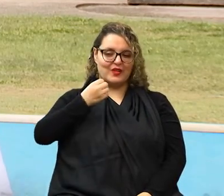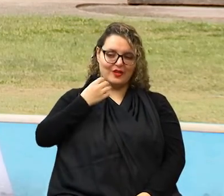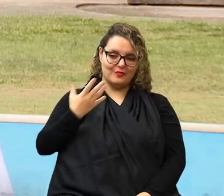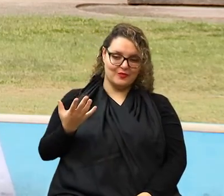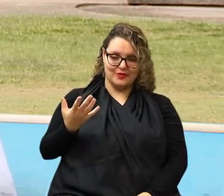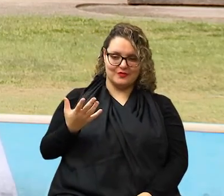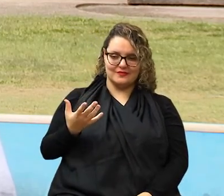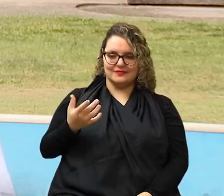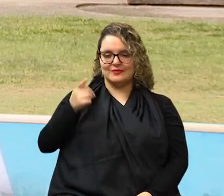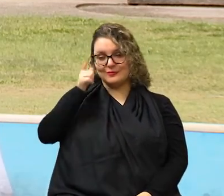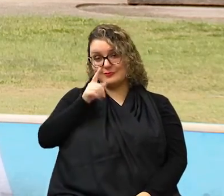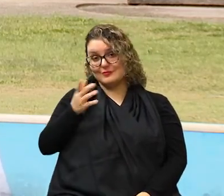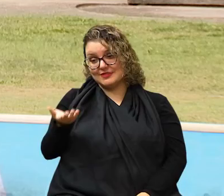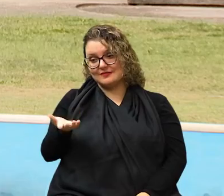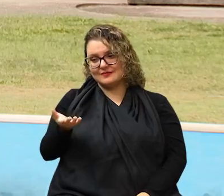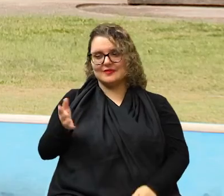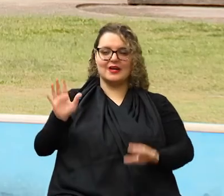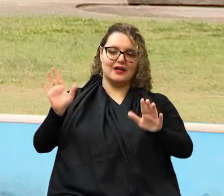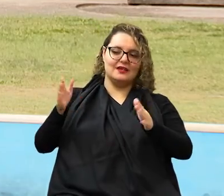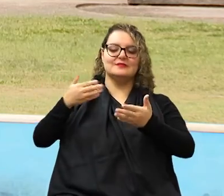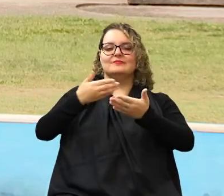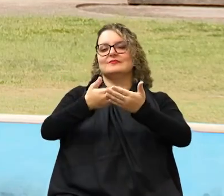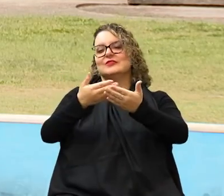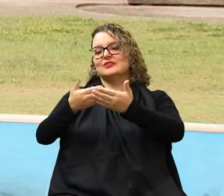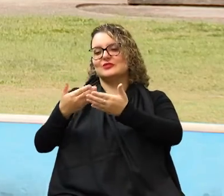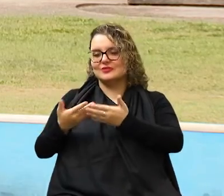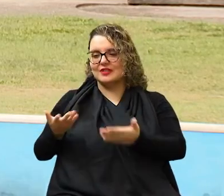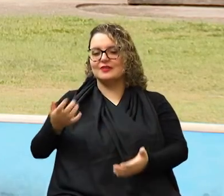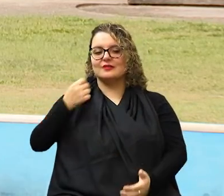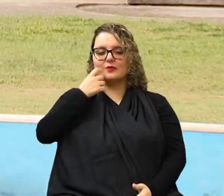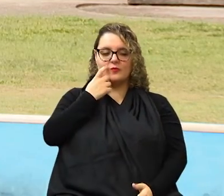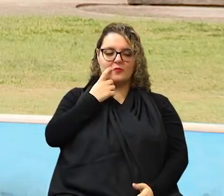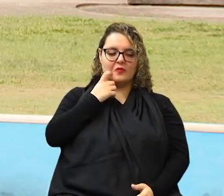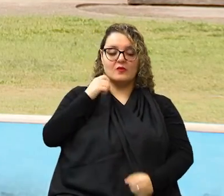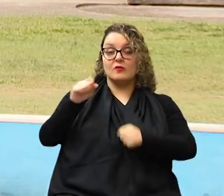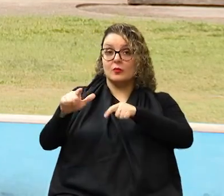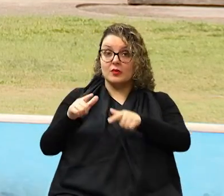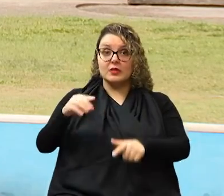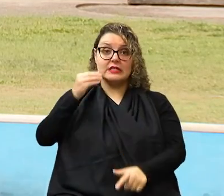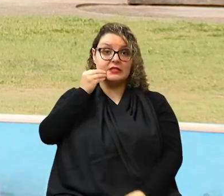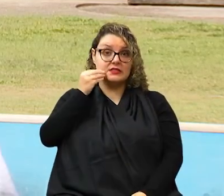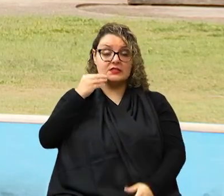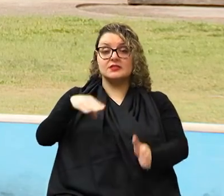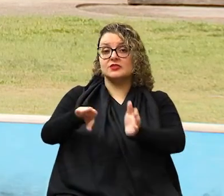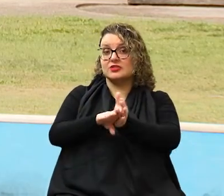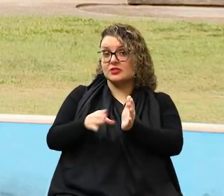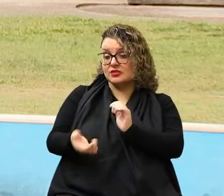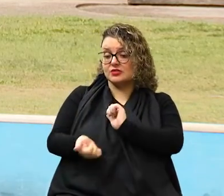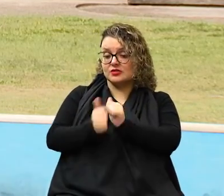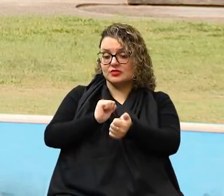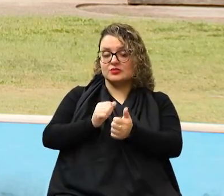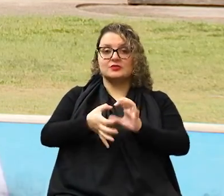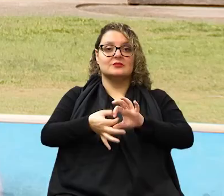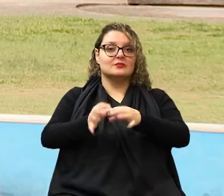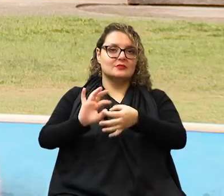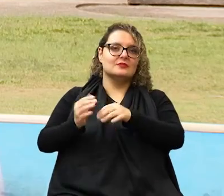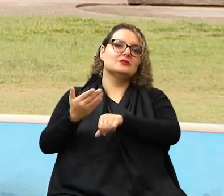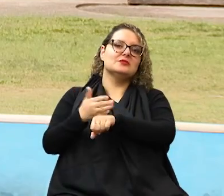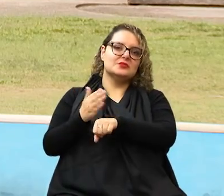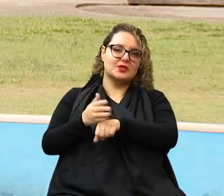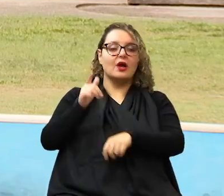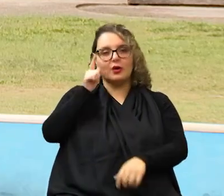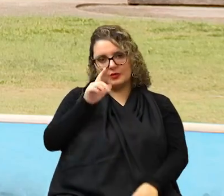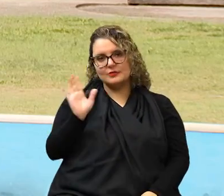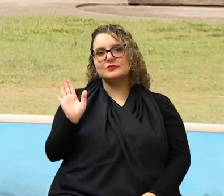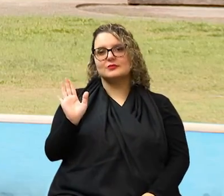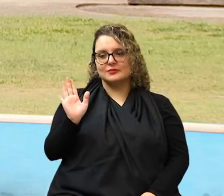era muito bem o que eu ia seguir. Então eu falei, deixa eu estudar, vou me formar, vou tentar chegar aos Jogos Olímpicos como treinador.